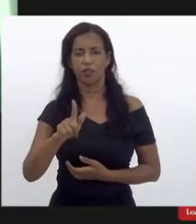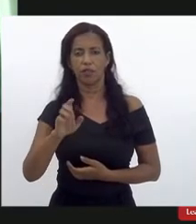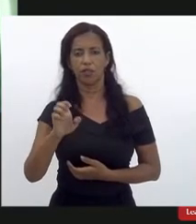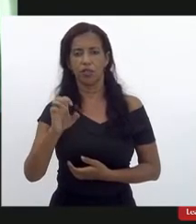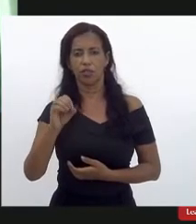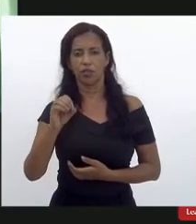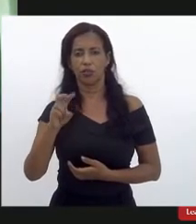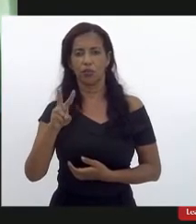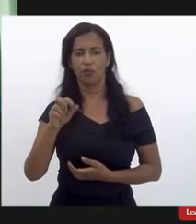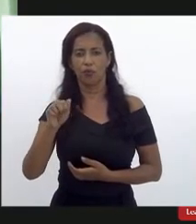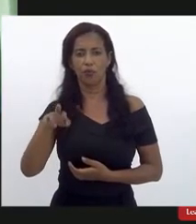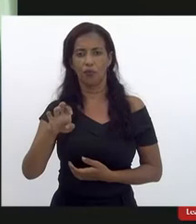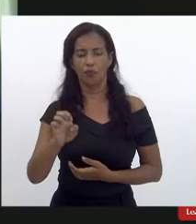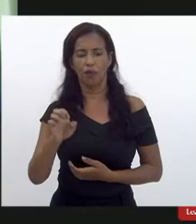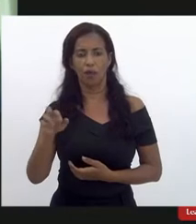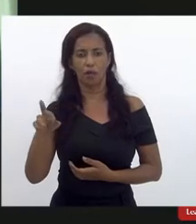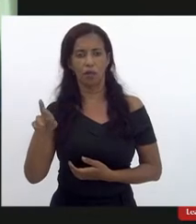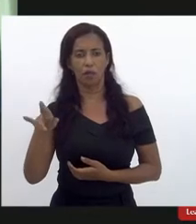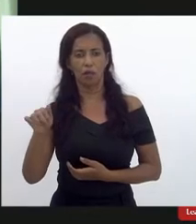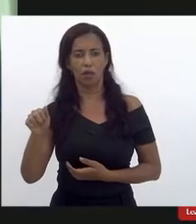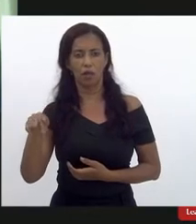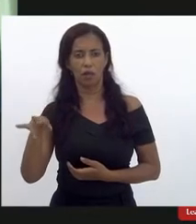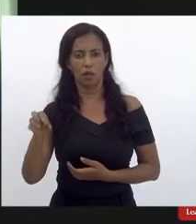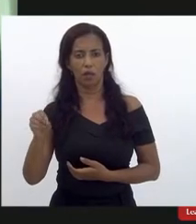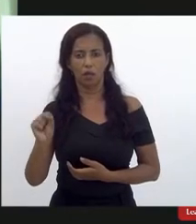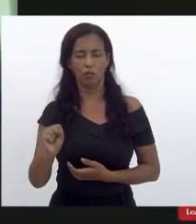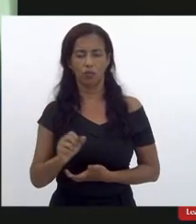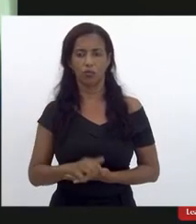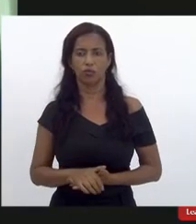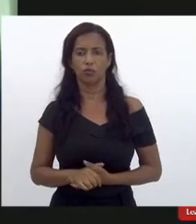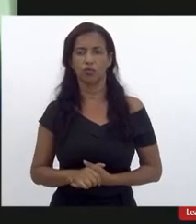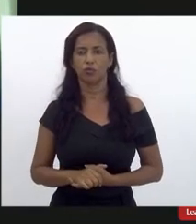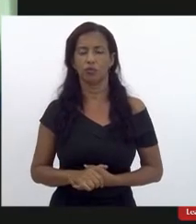do Coletivo Resistência do ISERJ.